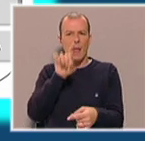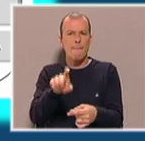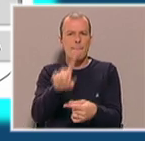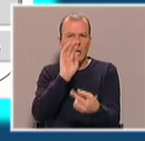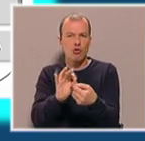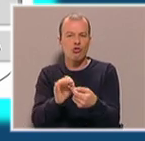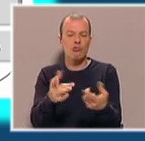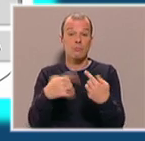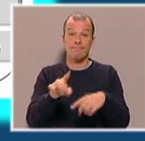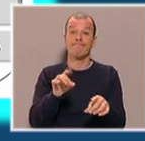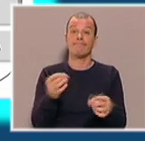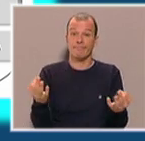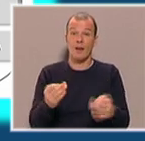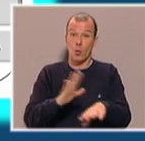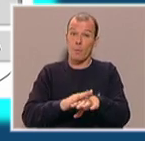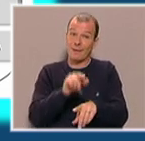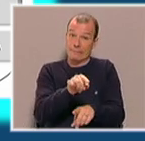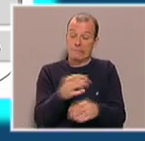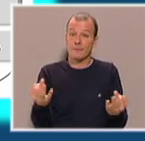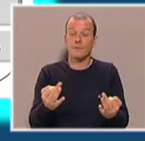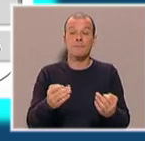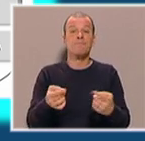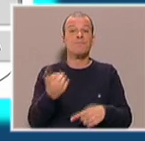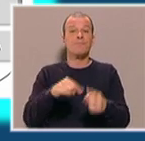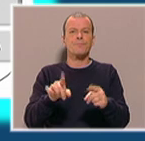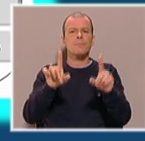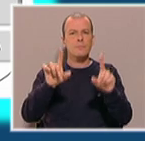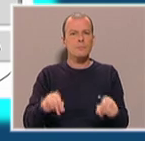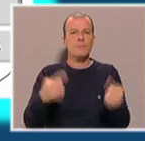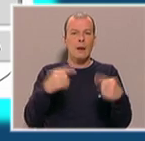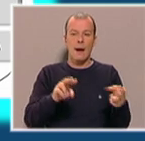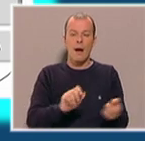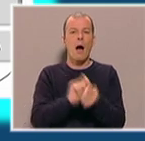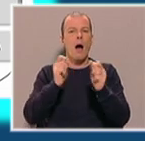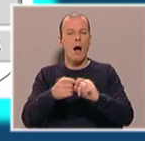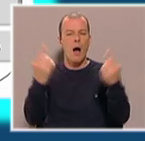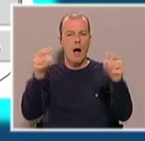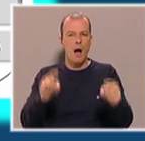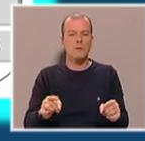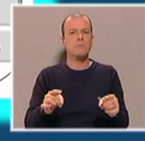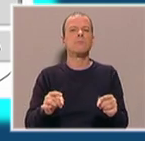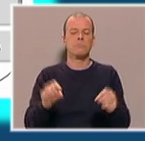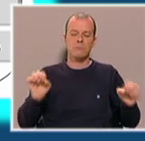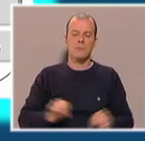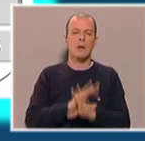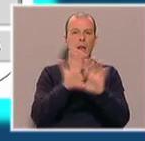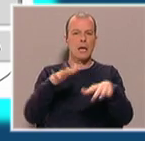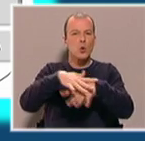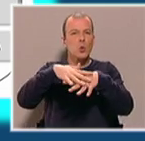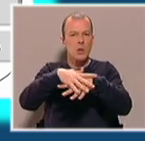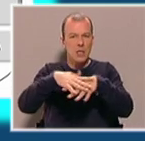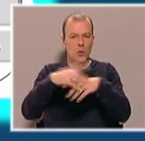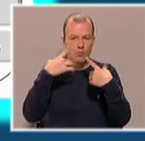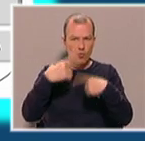é uma doença provocada então por um micro-organismo. E há também ali uma alteração, obviamente, bastante óbvia do tecido do